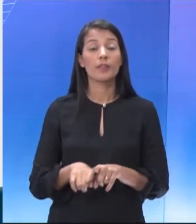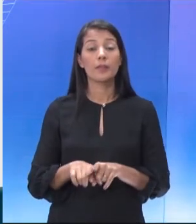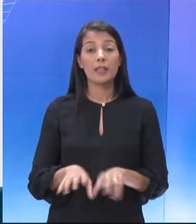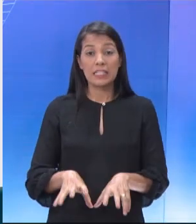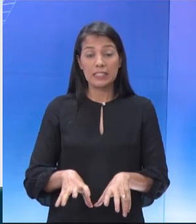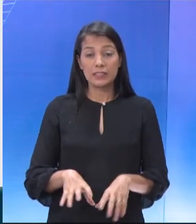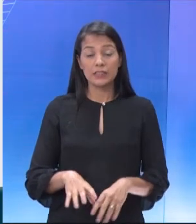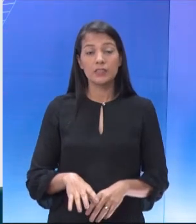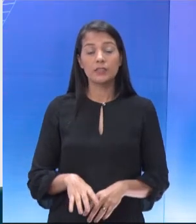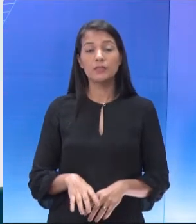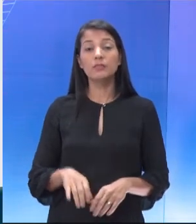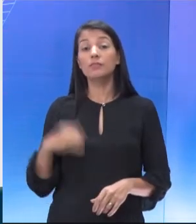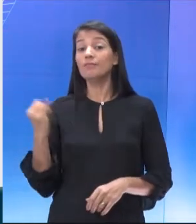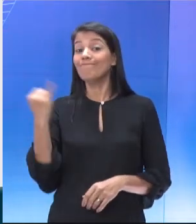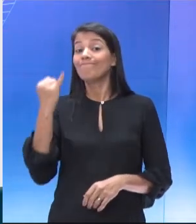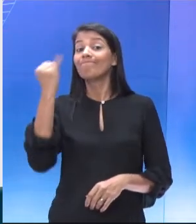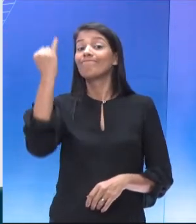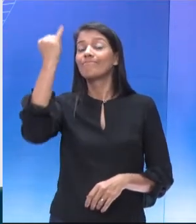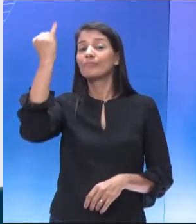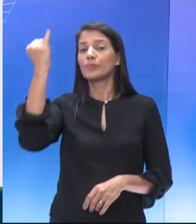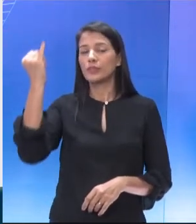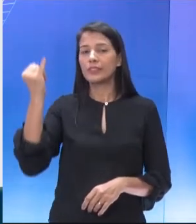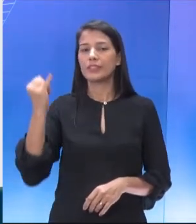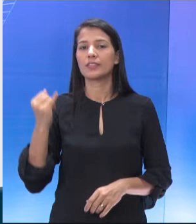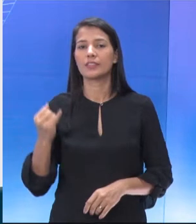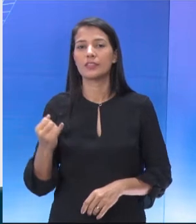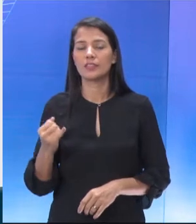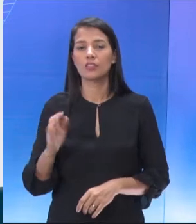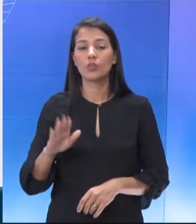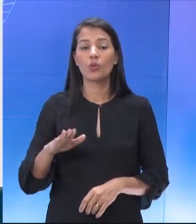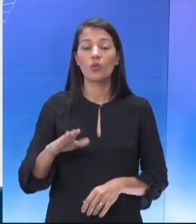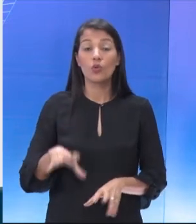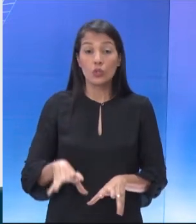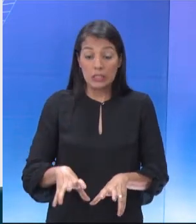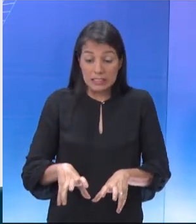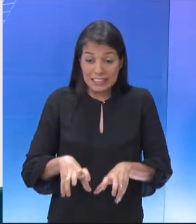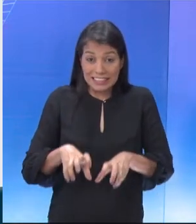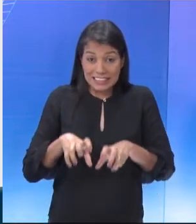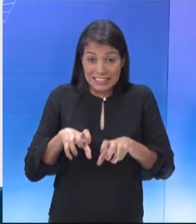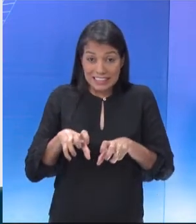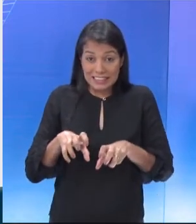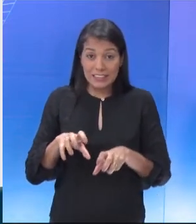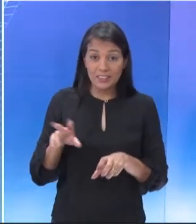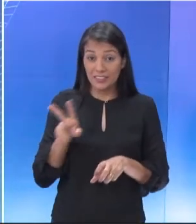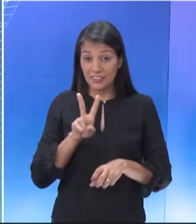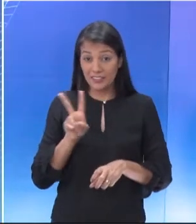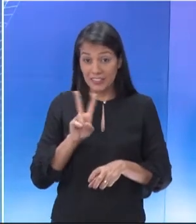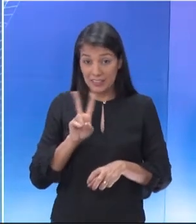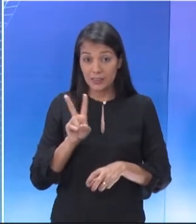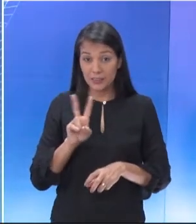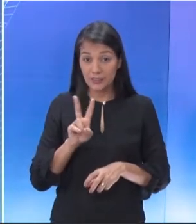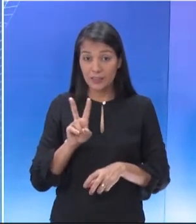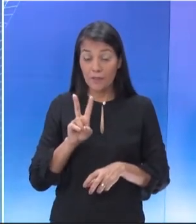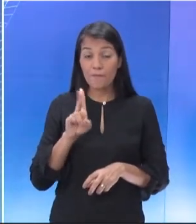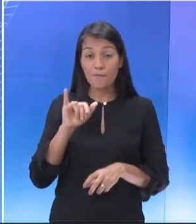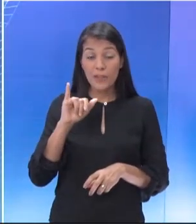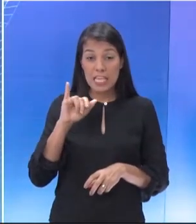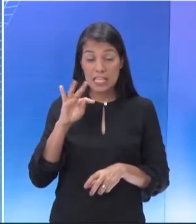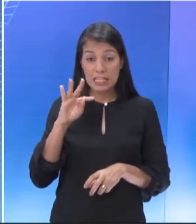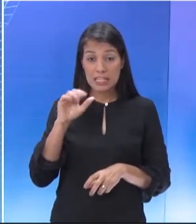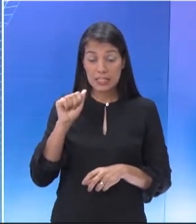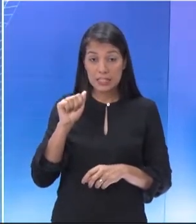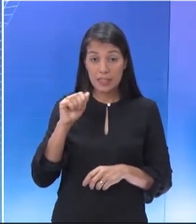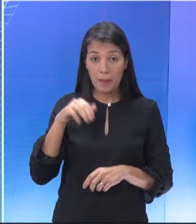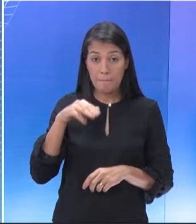são importantes, importantíssimos na absorção de vitaminas. Lembrando que as vitaminas elas podem